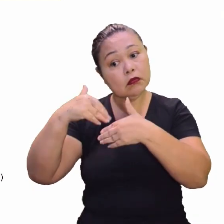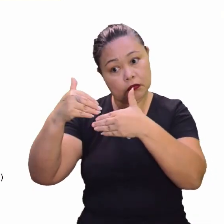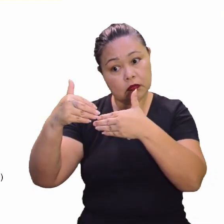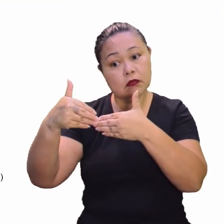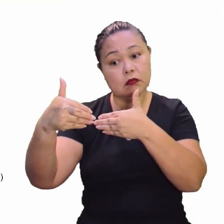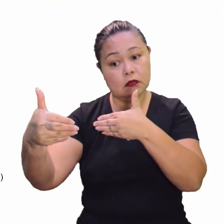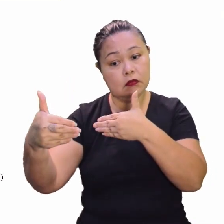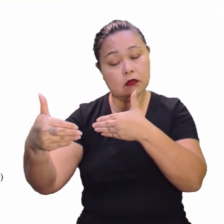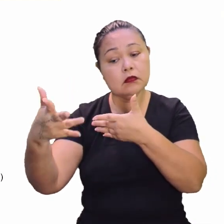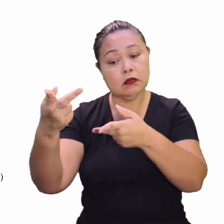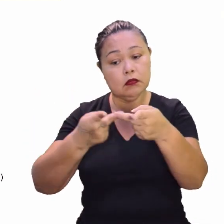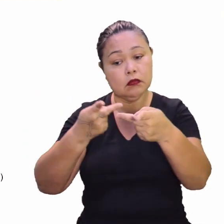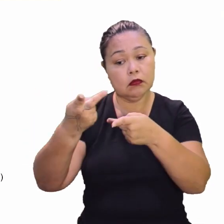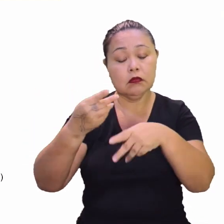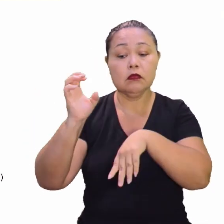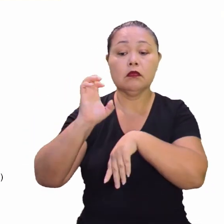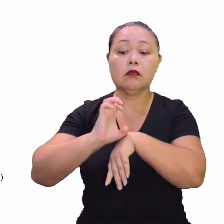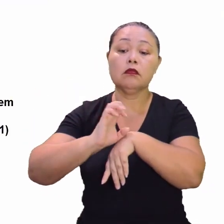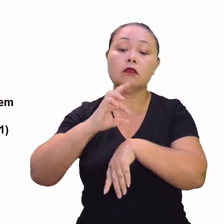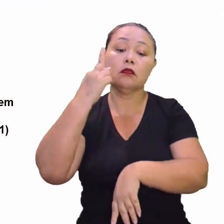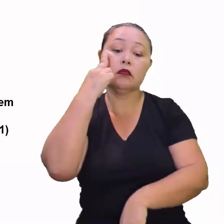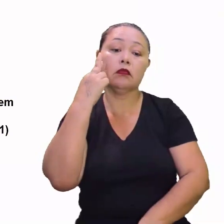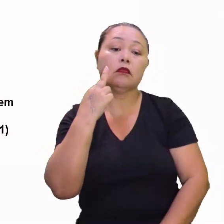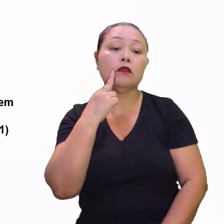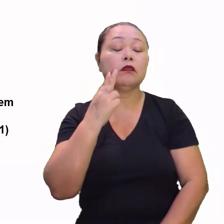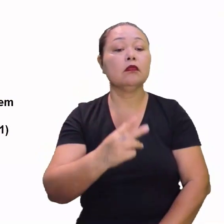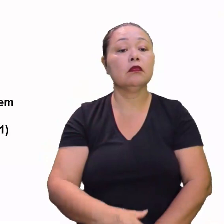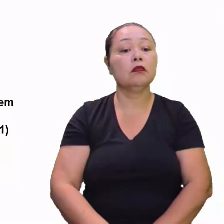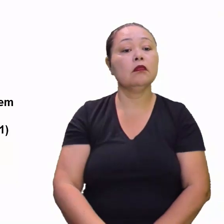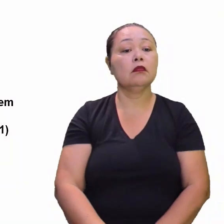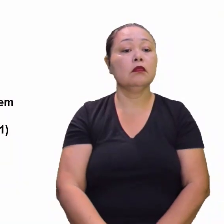irão iniciar, né? São os projetos para Rondônia.